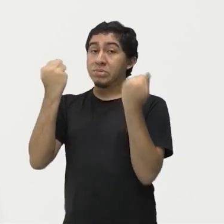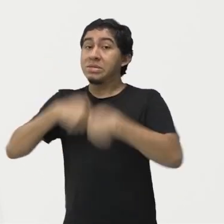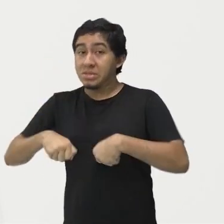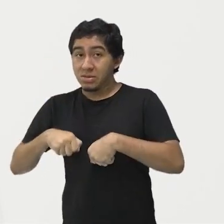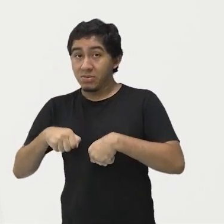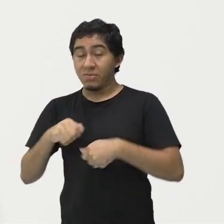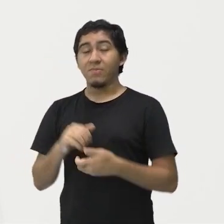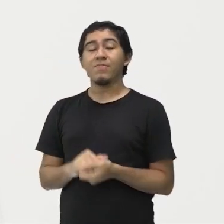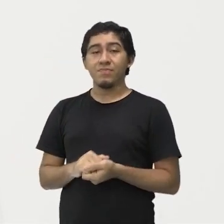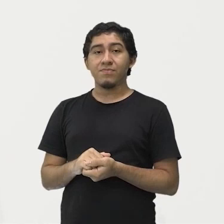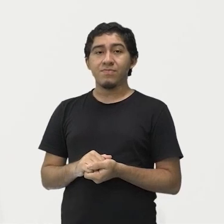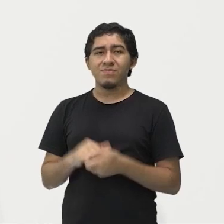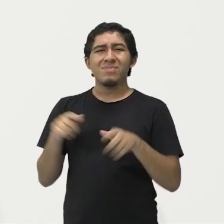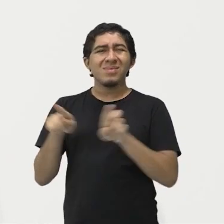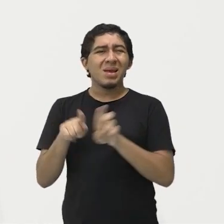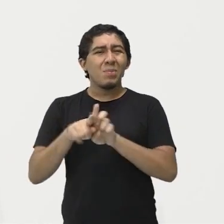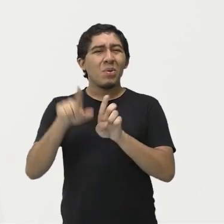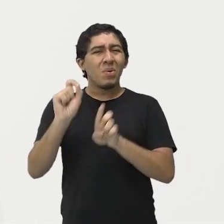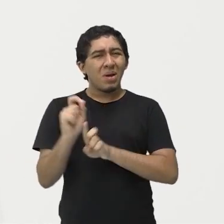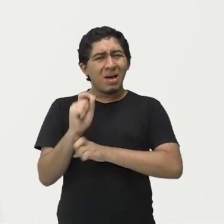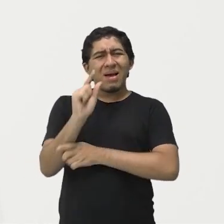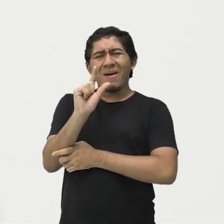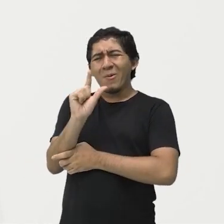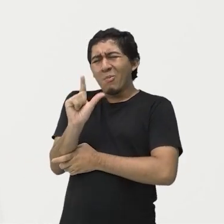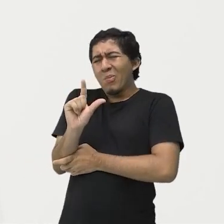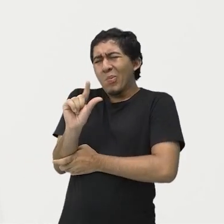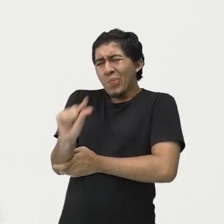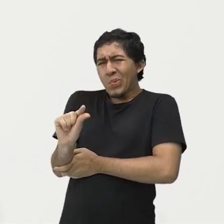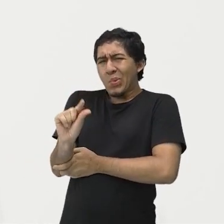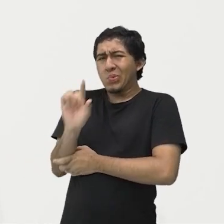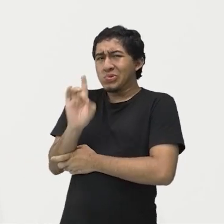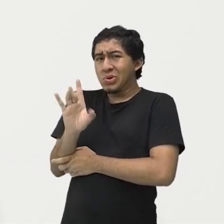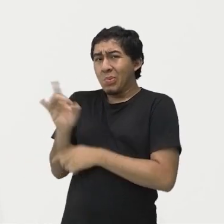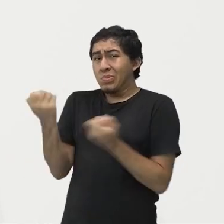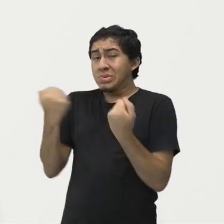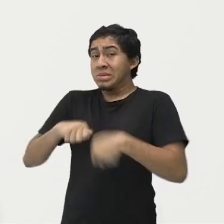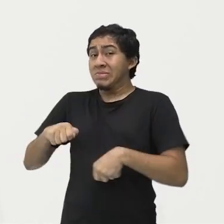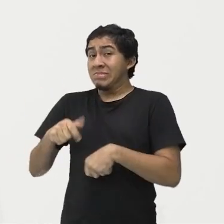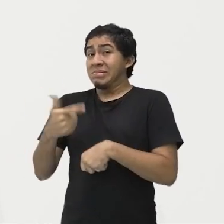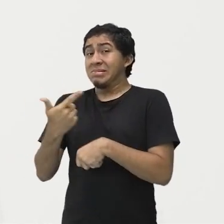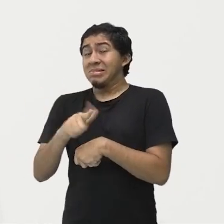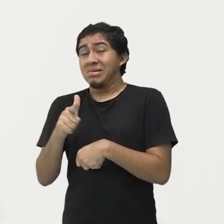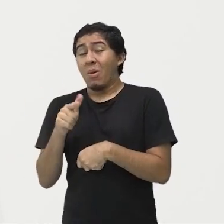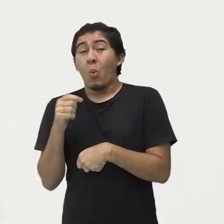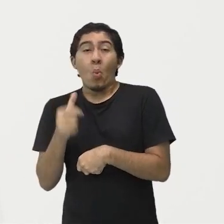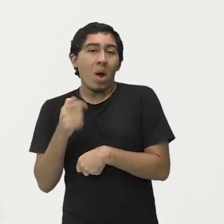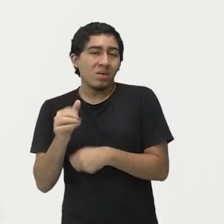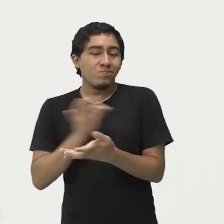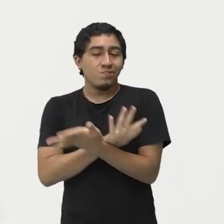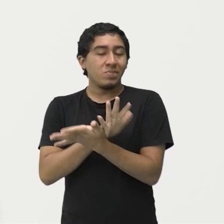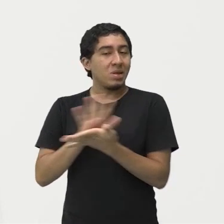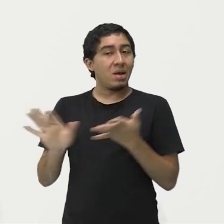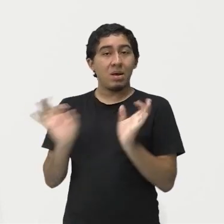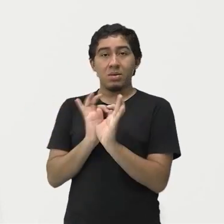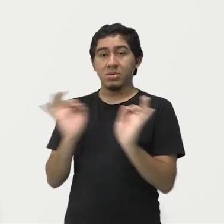muito pequeno. Essa mobilidade social era muito pequena. Mas era uma